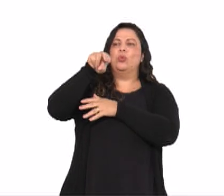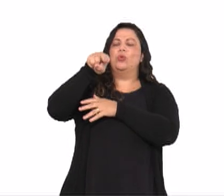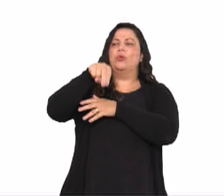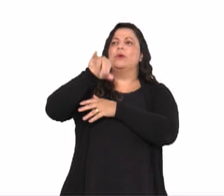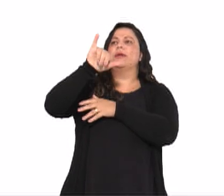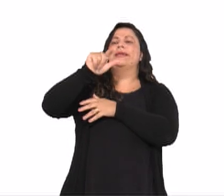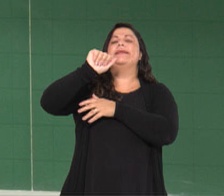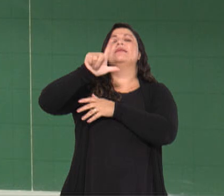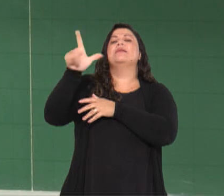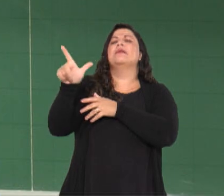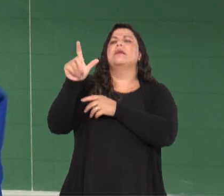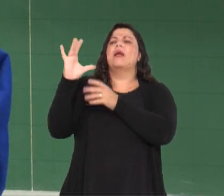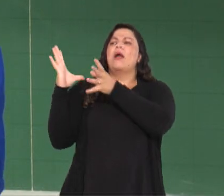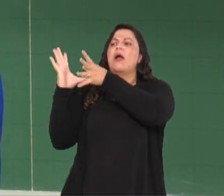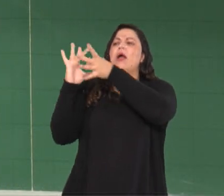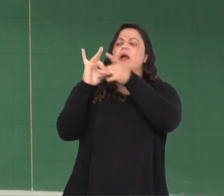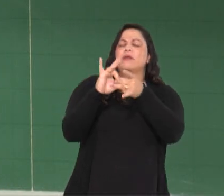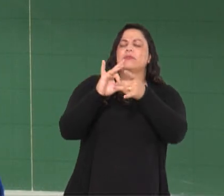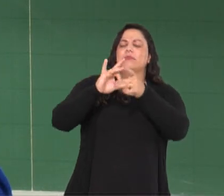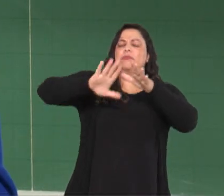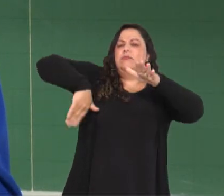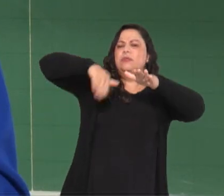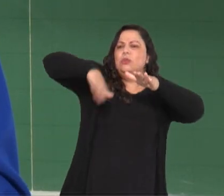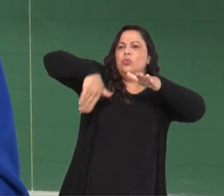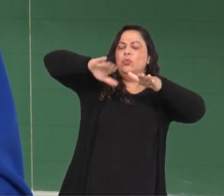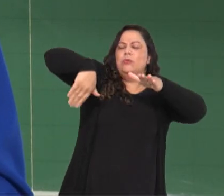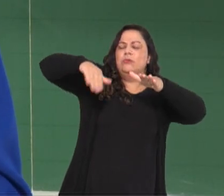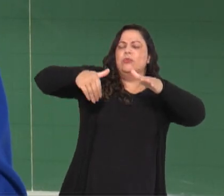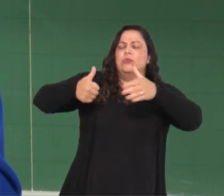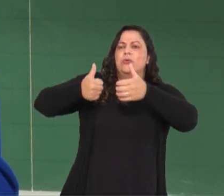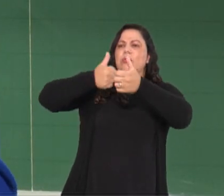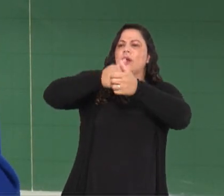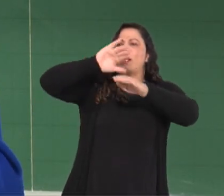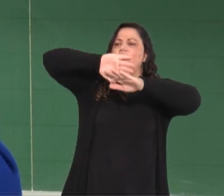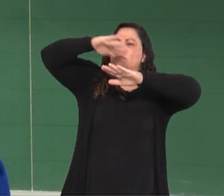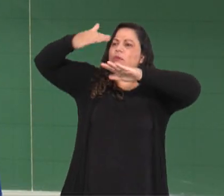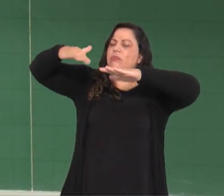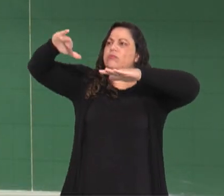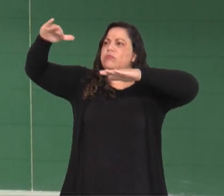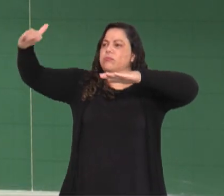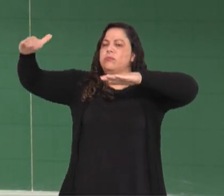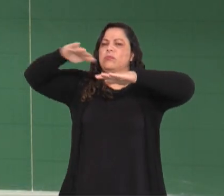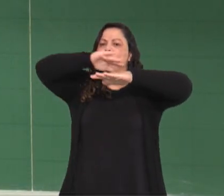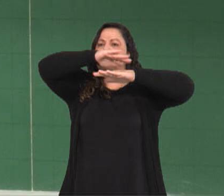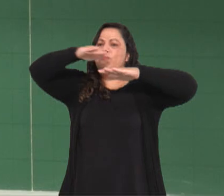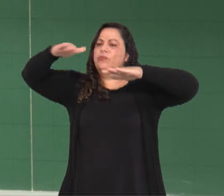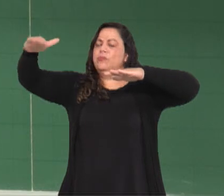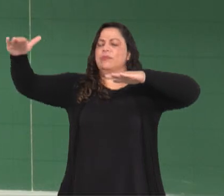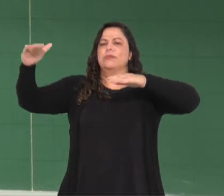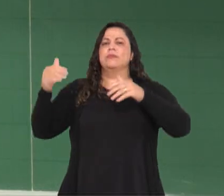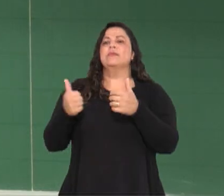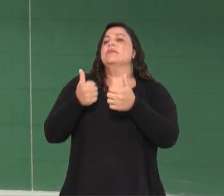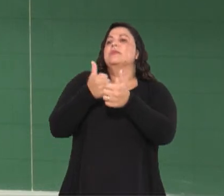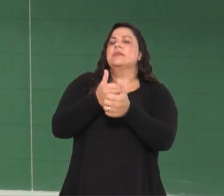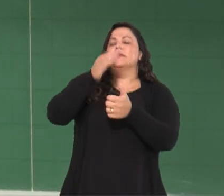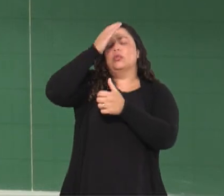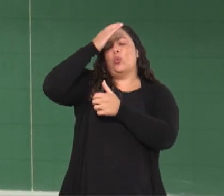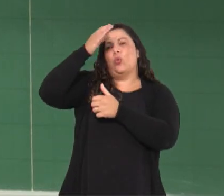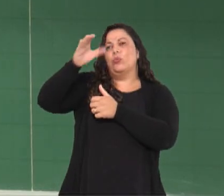que ligavam o litoral até o primeiro Planalto Paranaense, aqui o Planalto de Curitiba, né? Existia